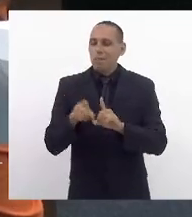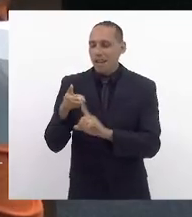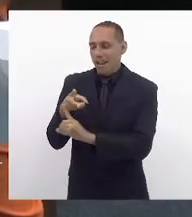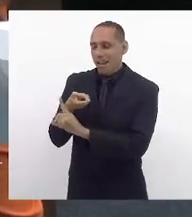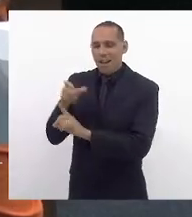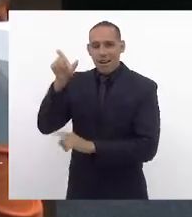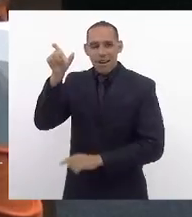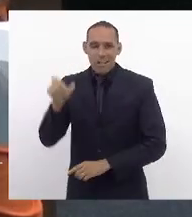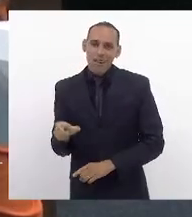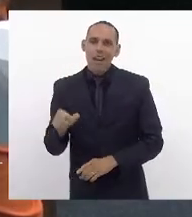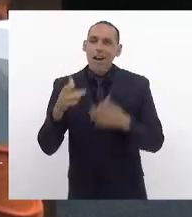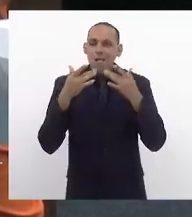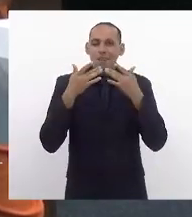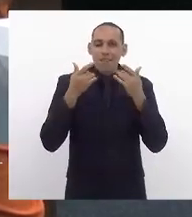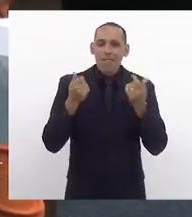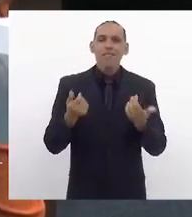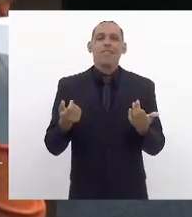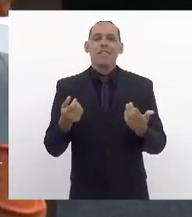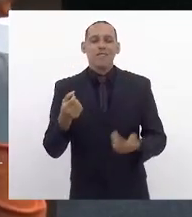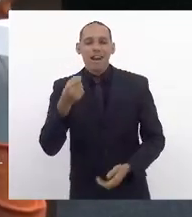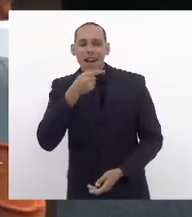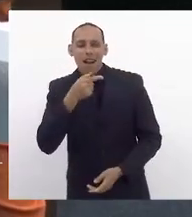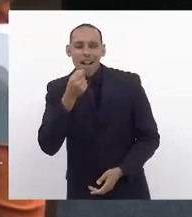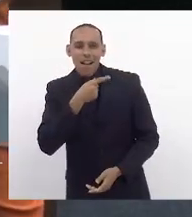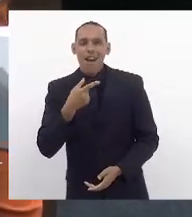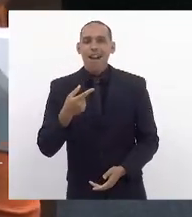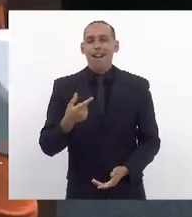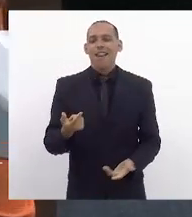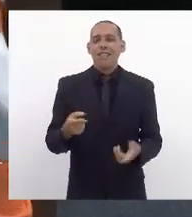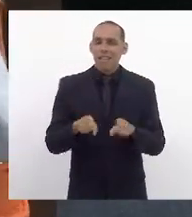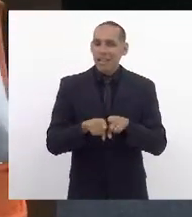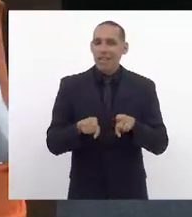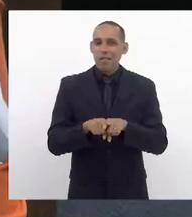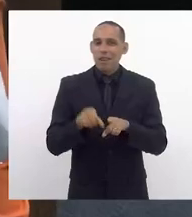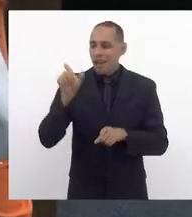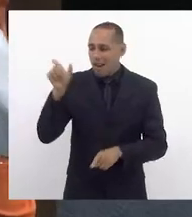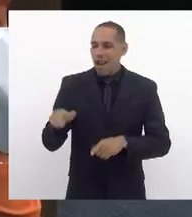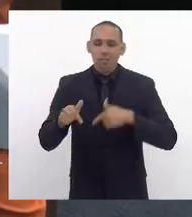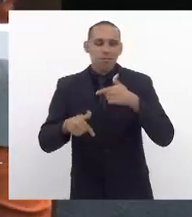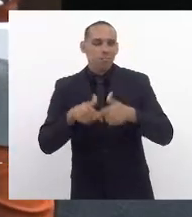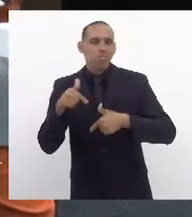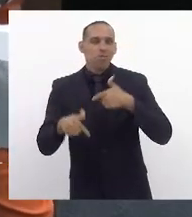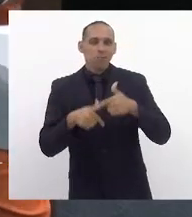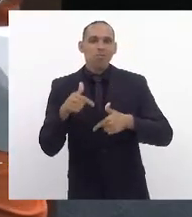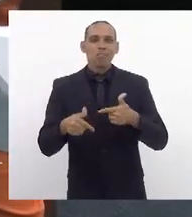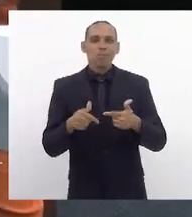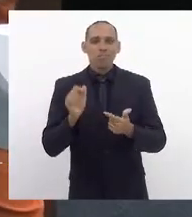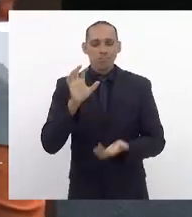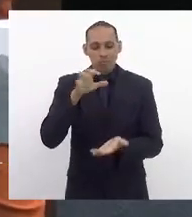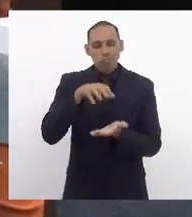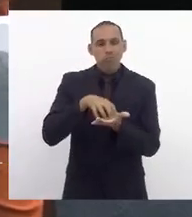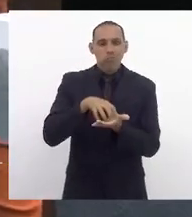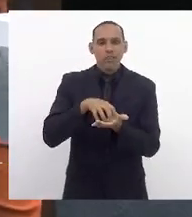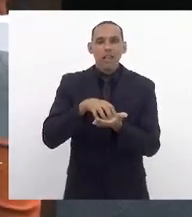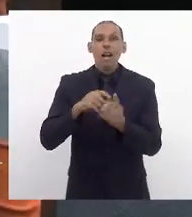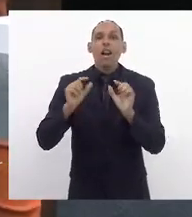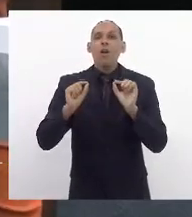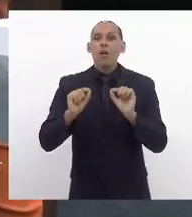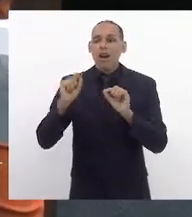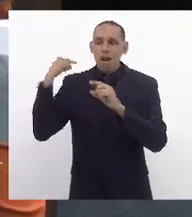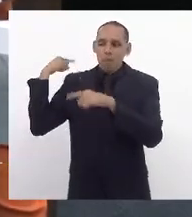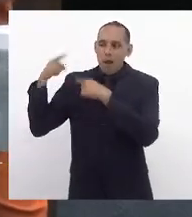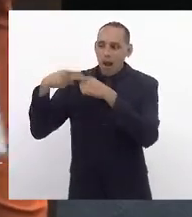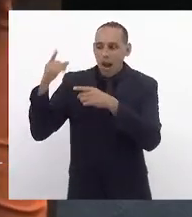ator que tem uma veia cômica, humorista, que também trabalha aí com a centralidade na